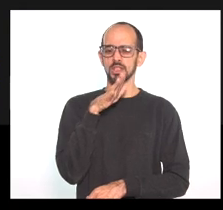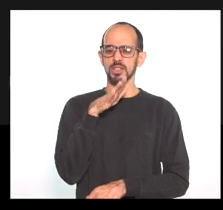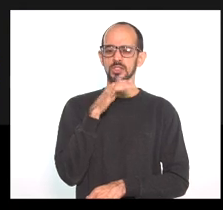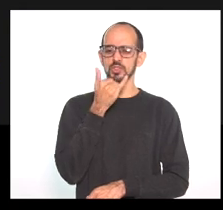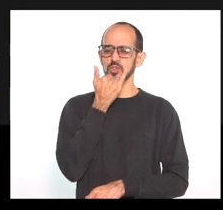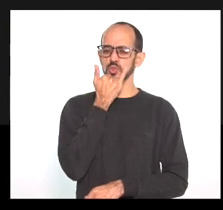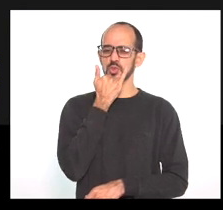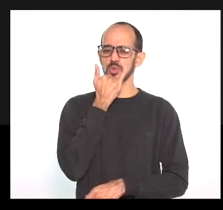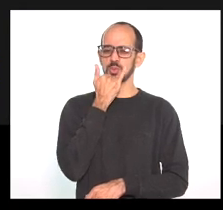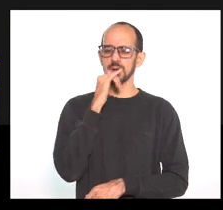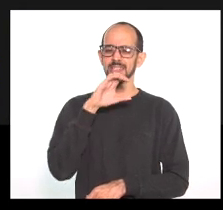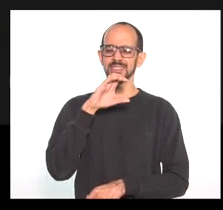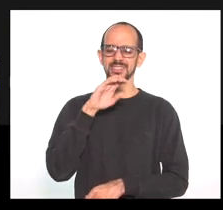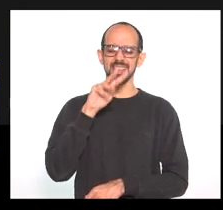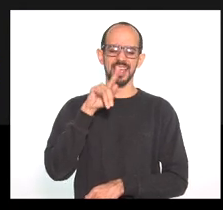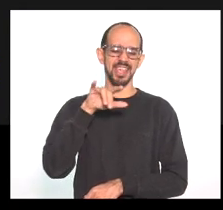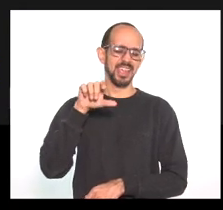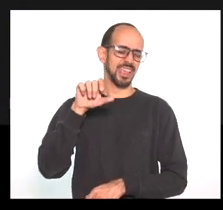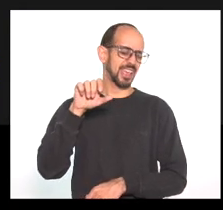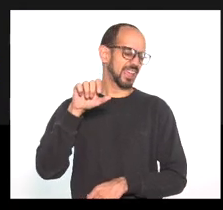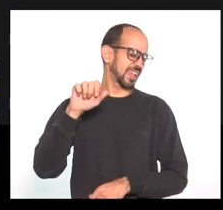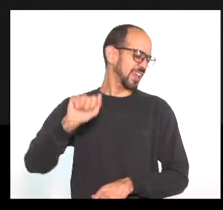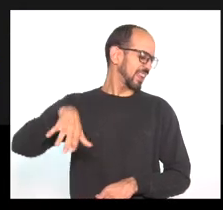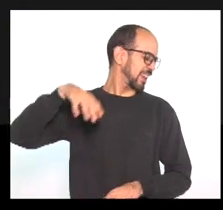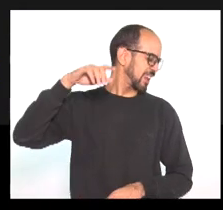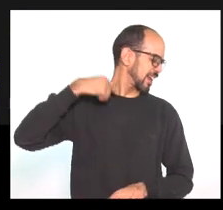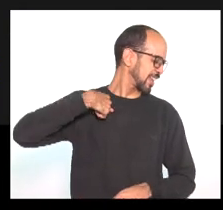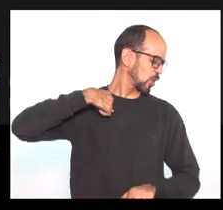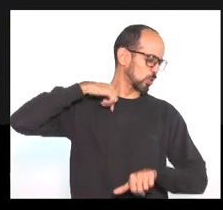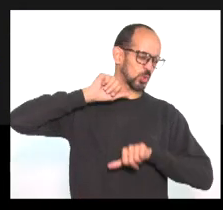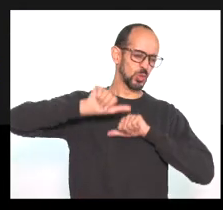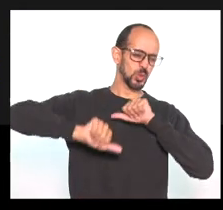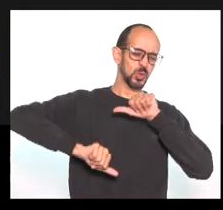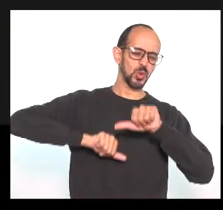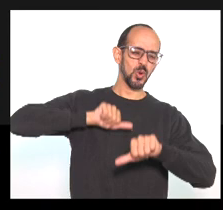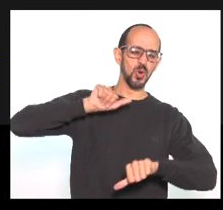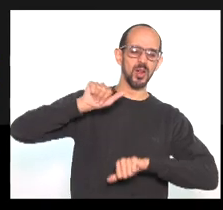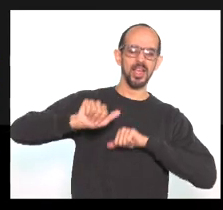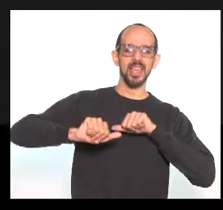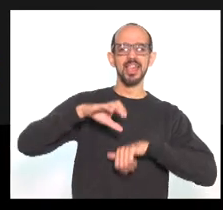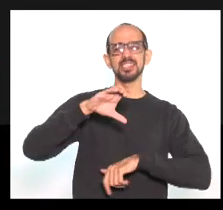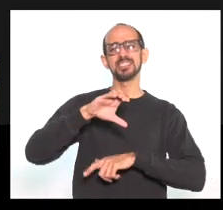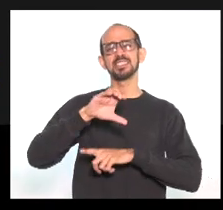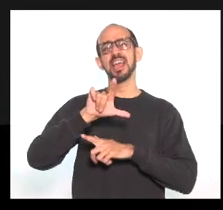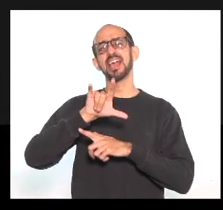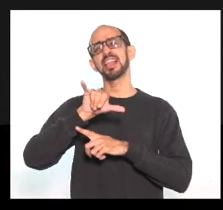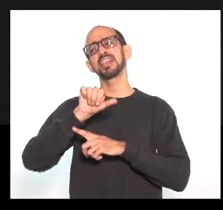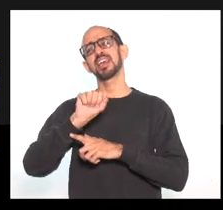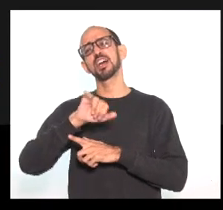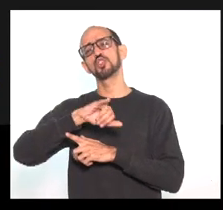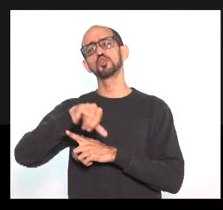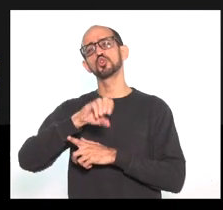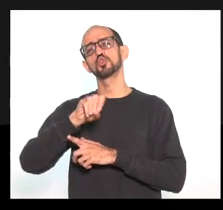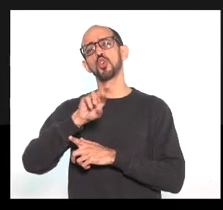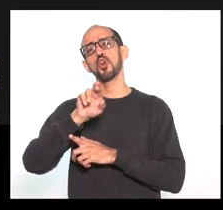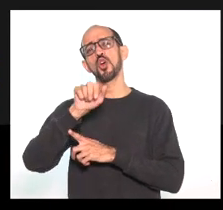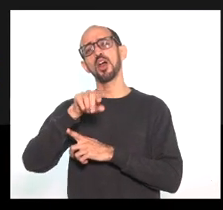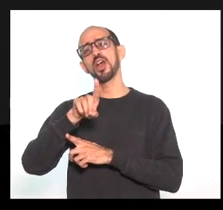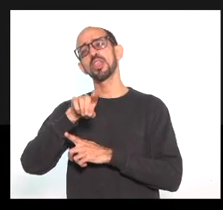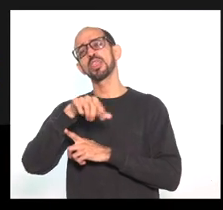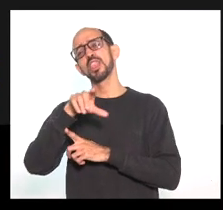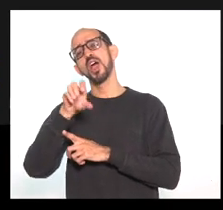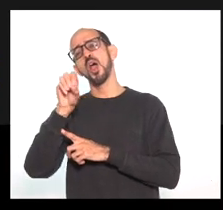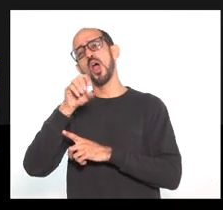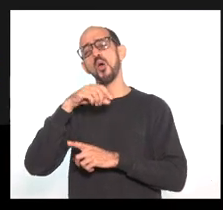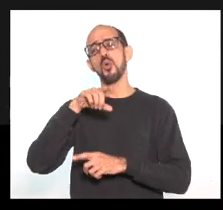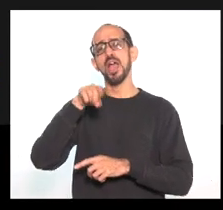Mistura de Marta Rocha com a Célia Jordão. Célia Jordão. Célia Jordão, me perdoe. É que eu também sou Rocha. Eu pensei que eu tinha